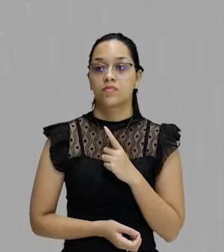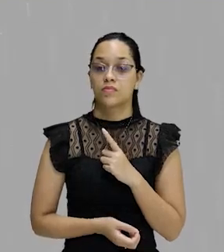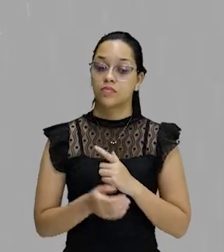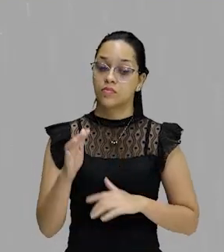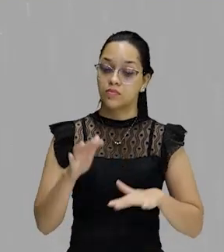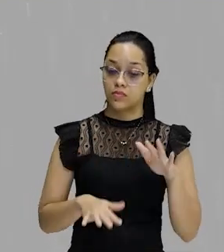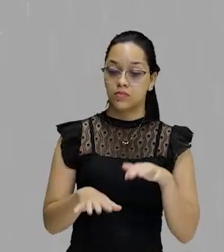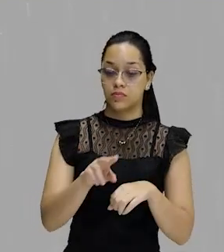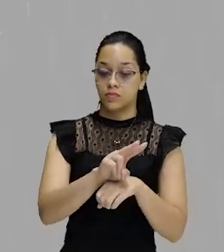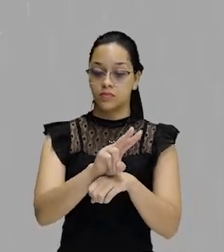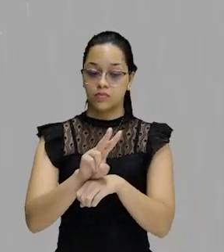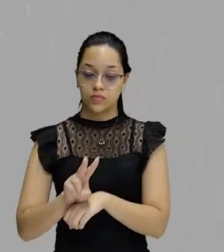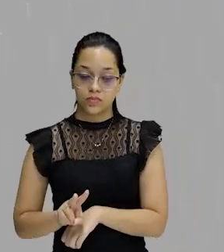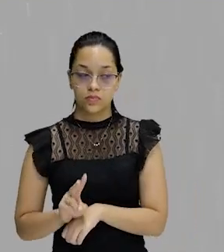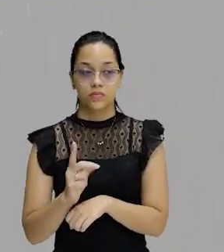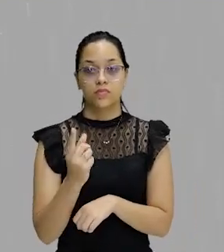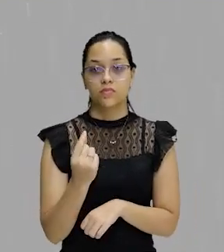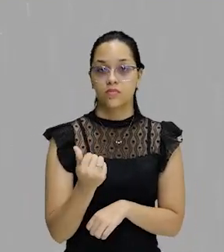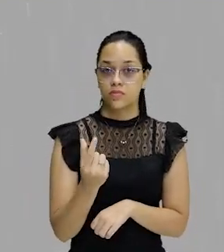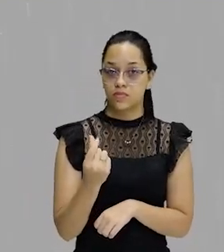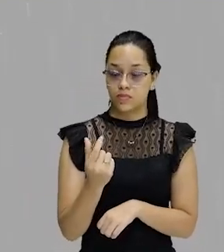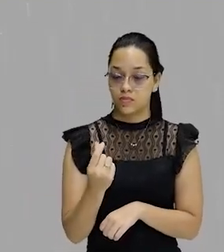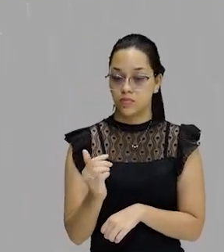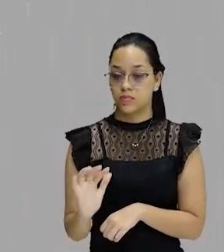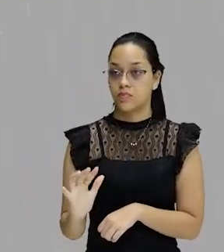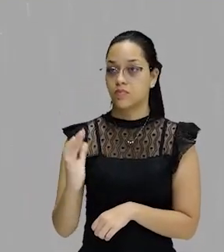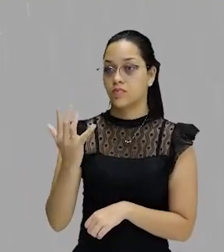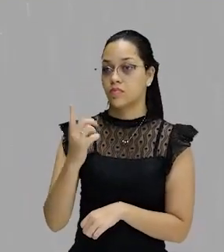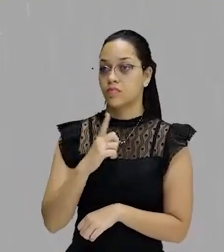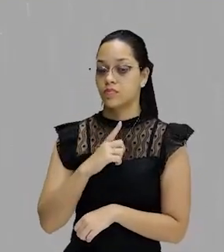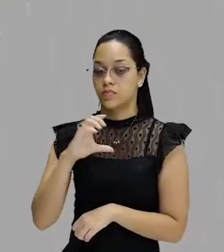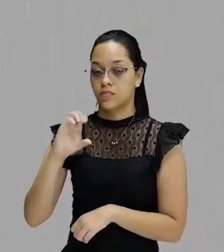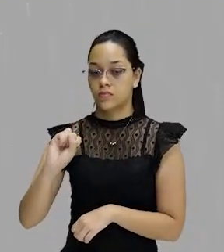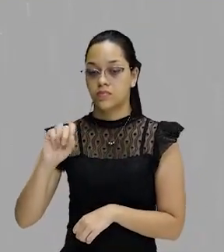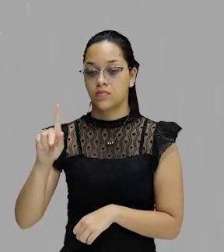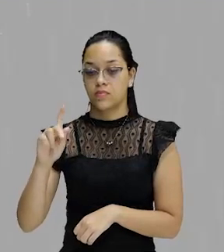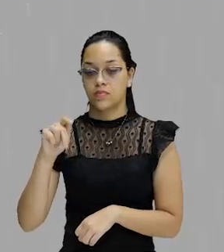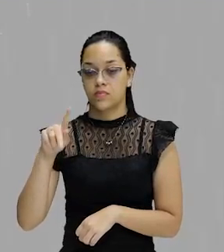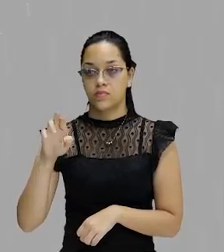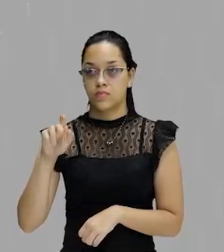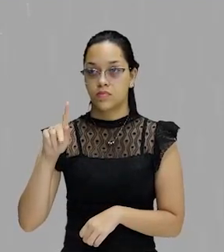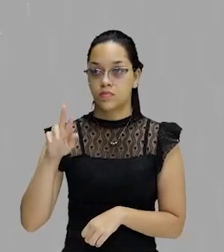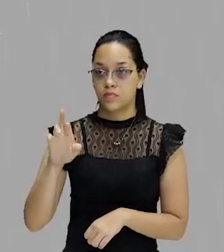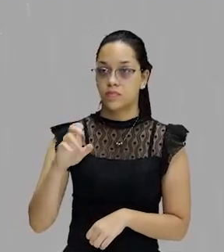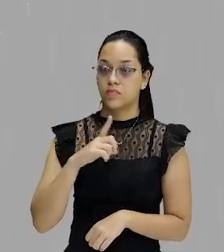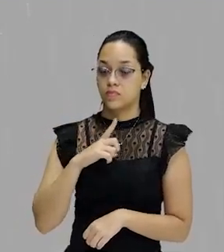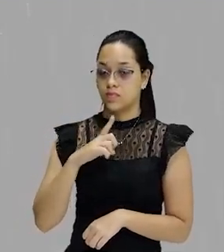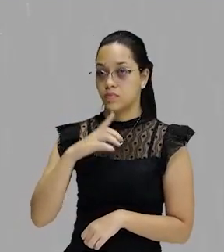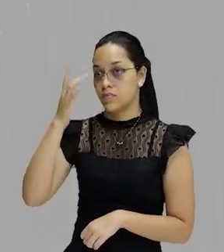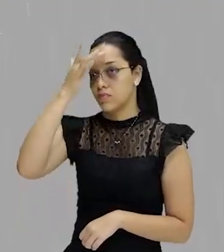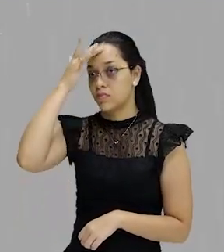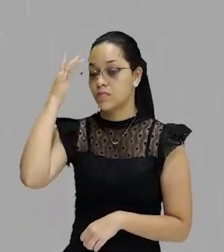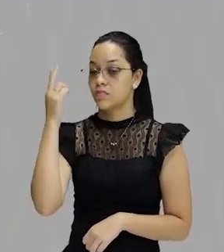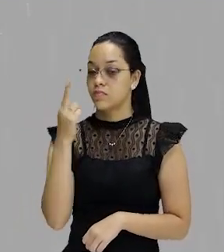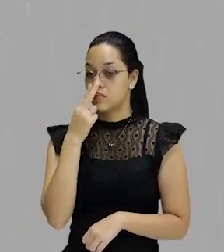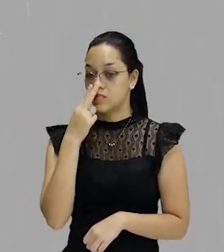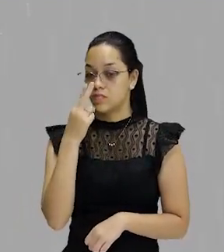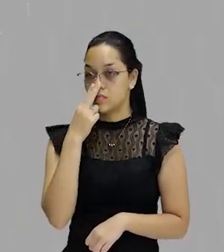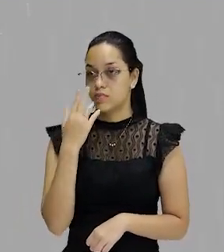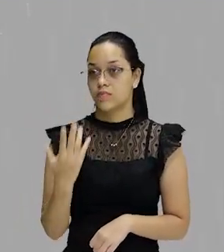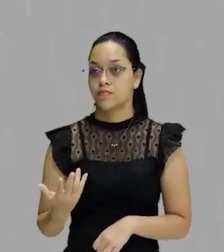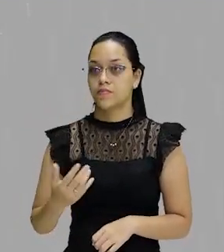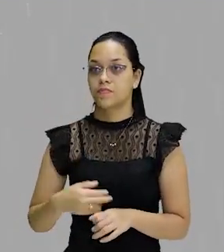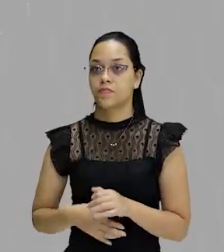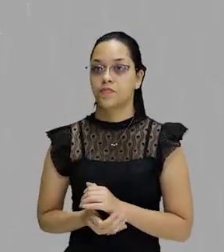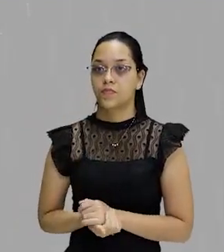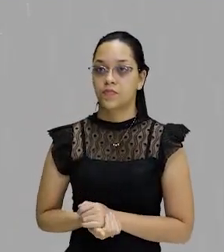possível empréstimo em dinheiro feito por Shakespeare a um cristão Antônio. Olha só,